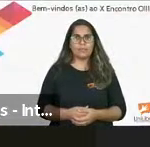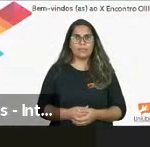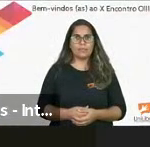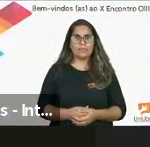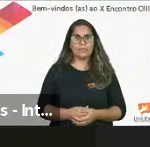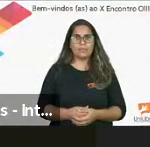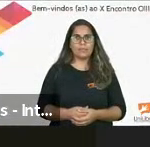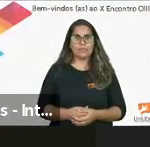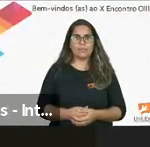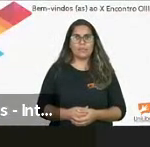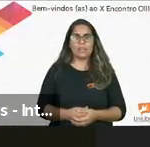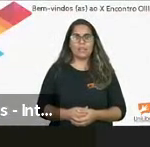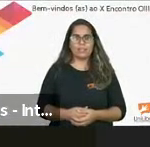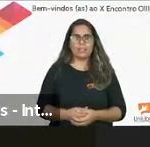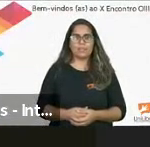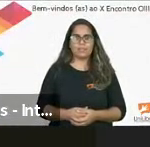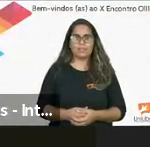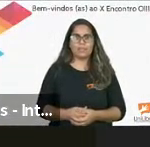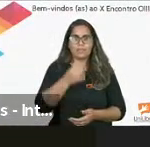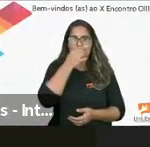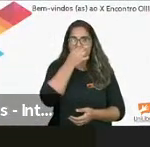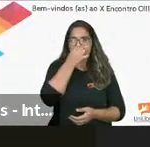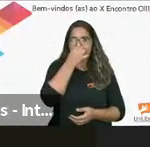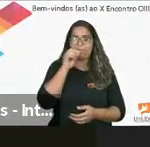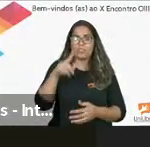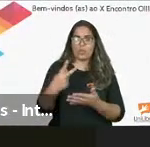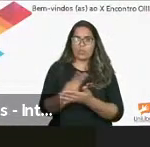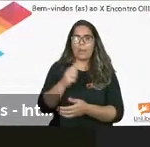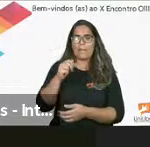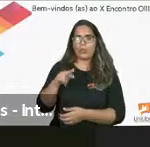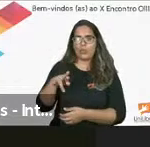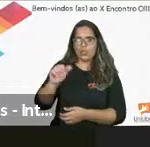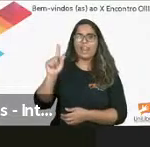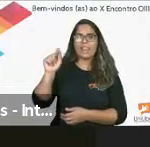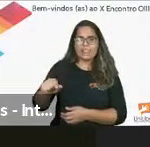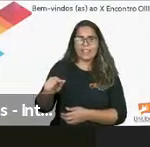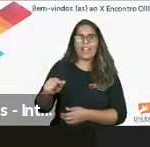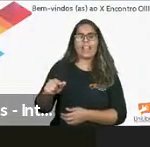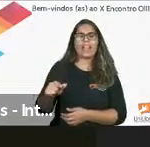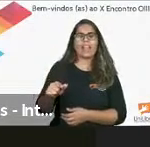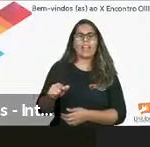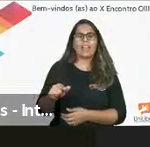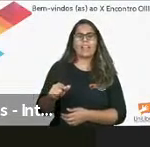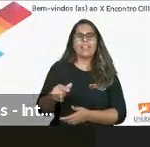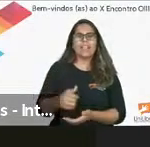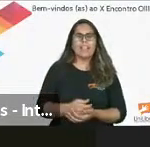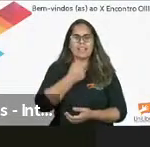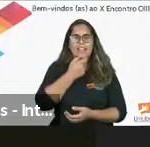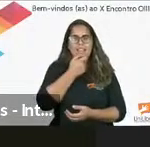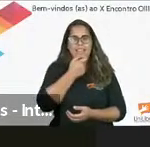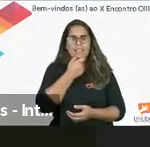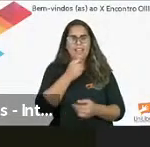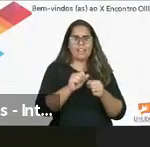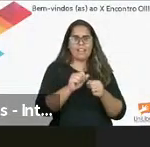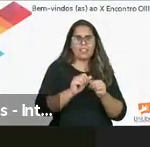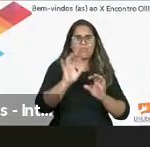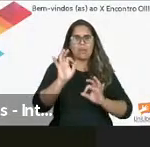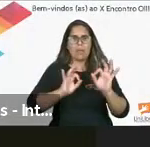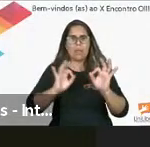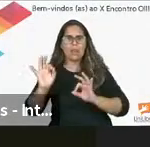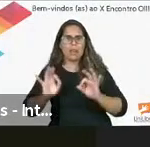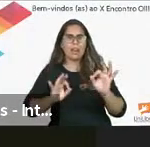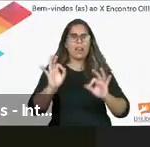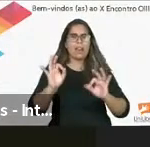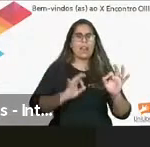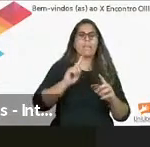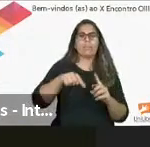Olha, isso está acontecendo. Maturana está na Inglaterra, fazendo esses experimentos. Depois ele vai,